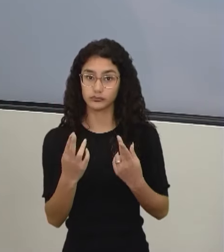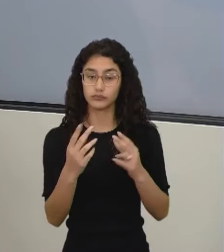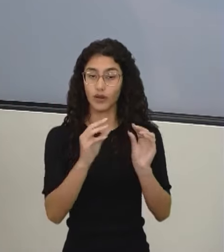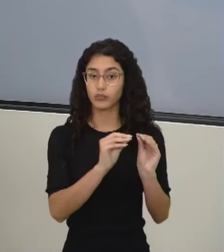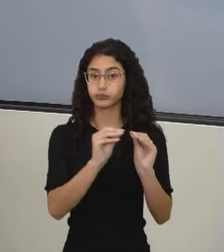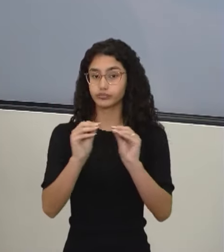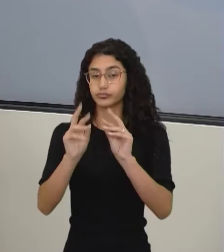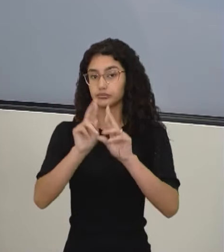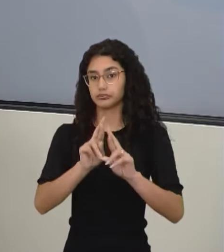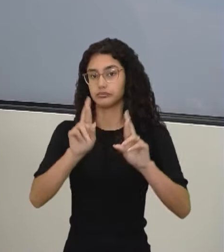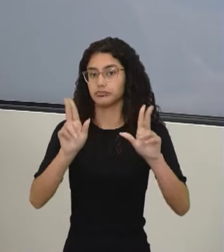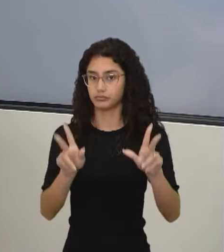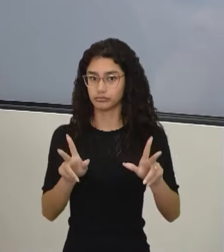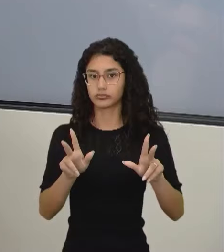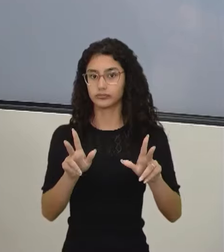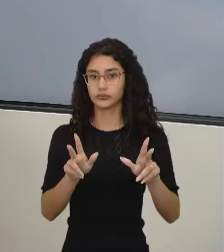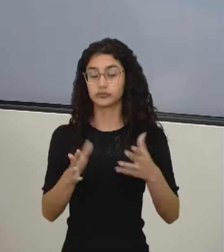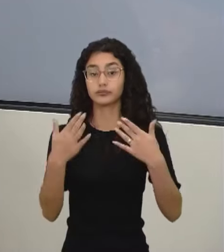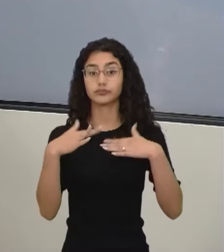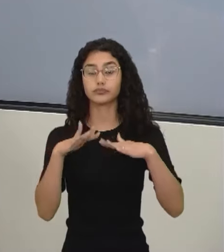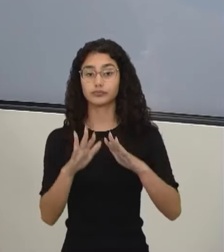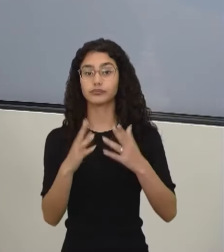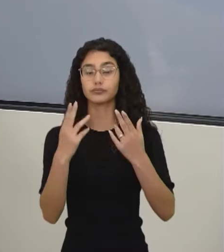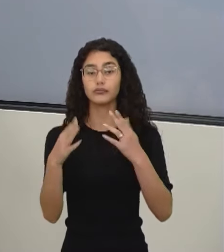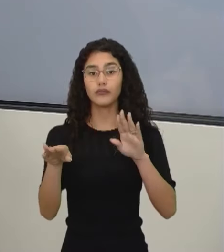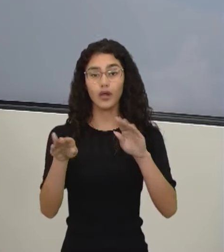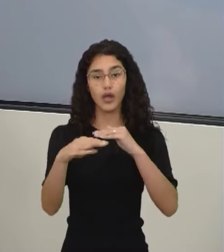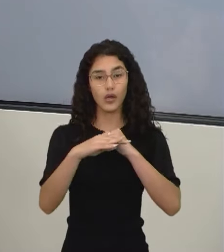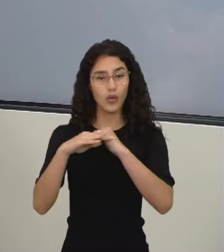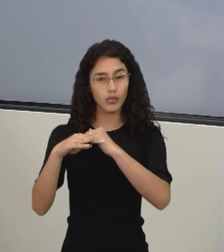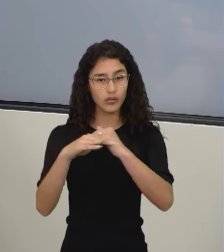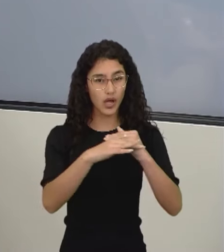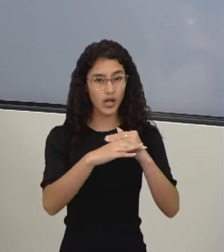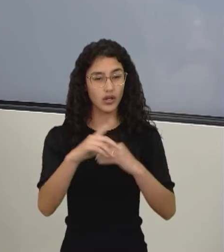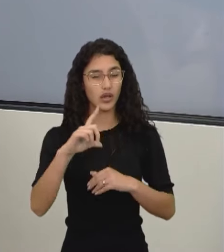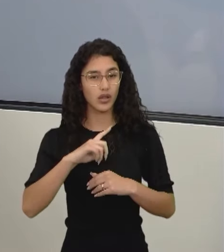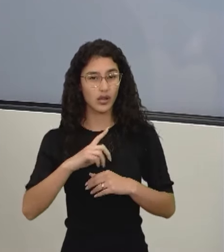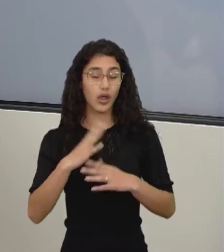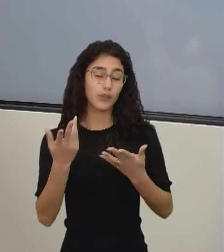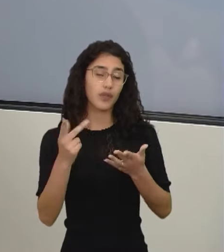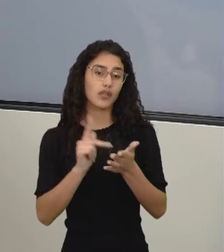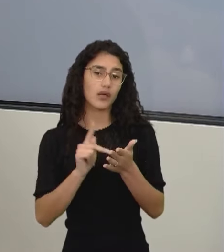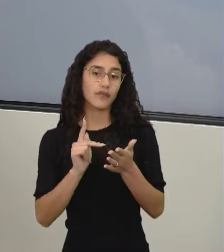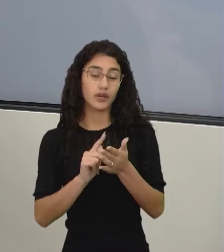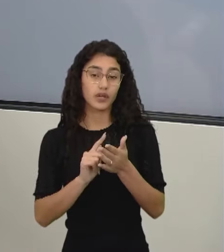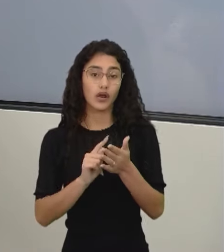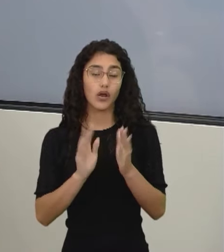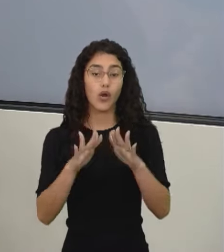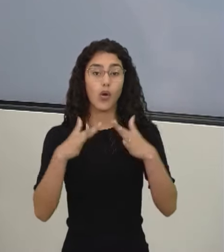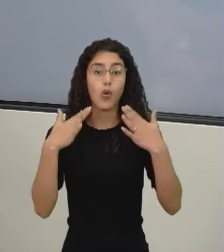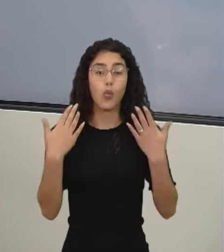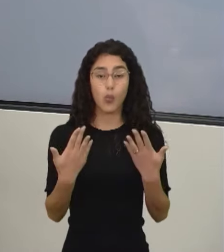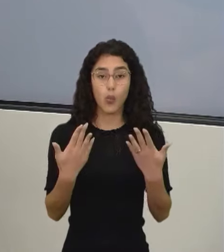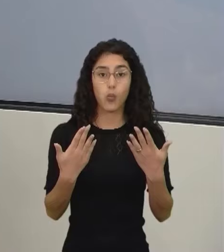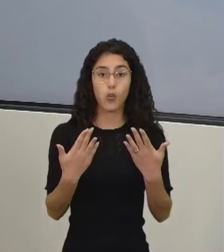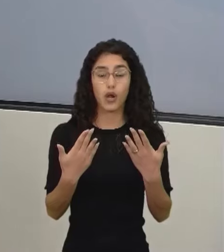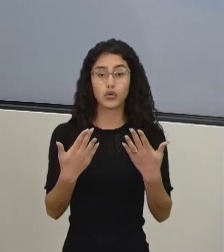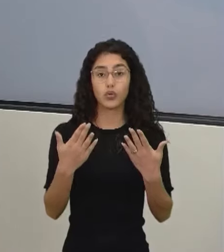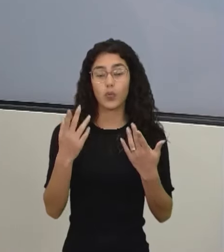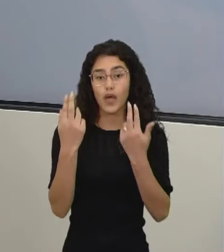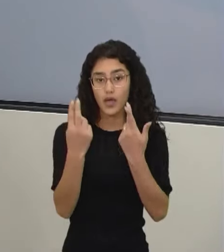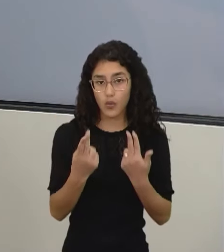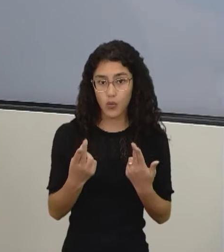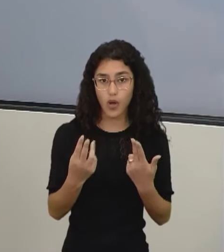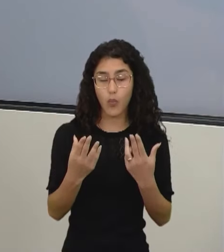em sentidos opostos, tá? E essa igualdade, na verdade, ela... Quando essas ações, elas são